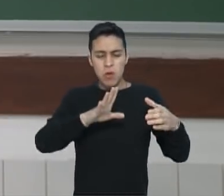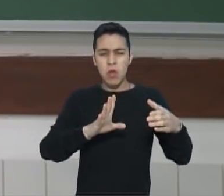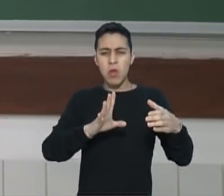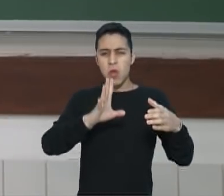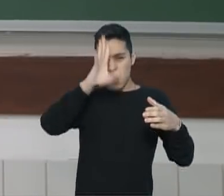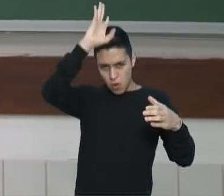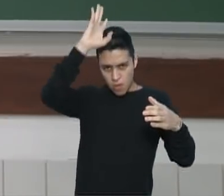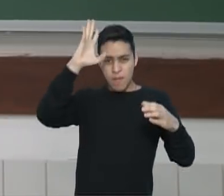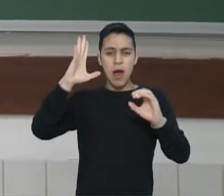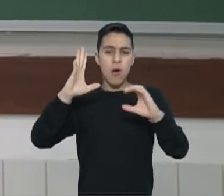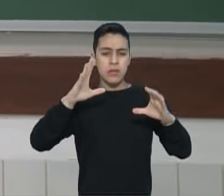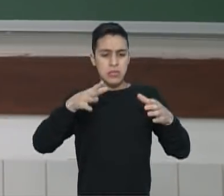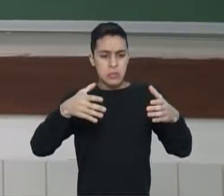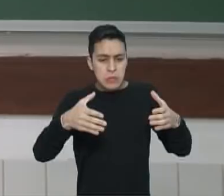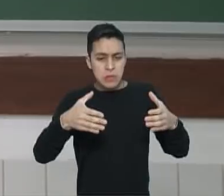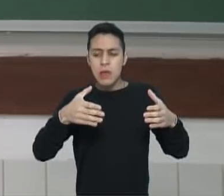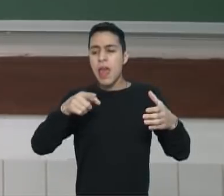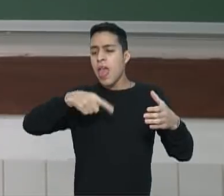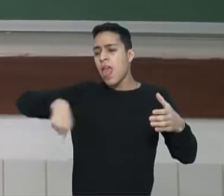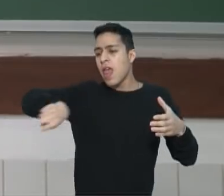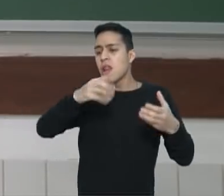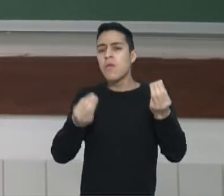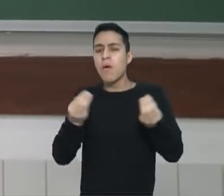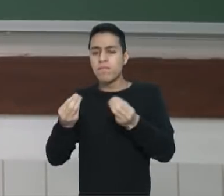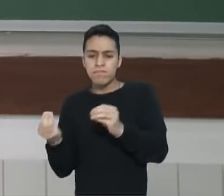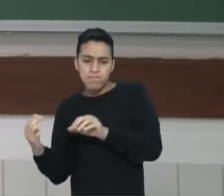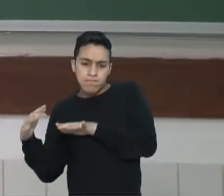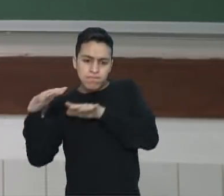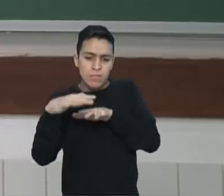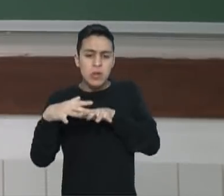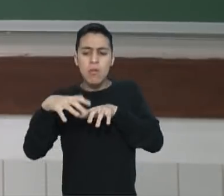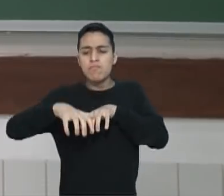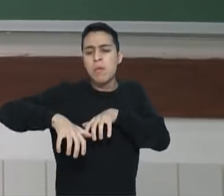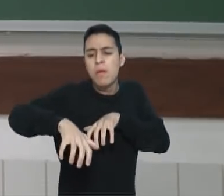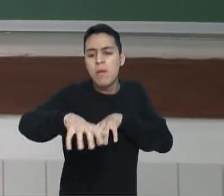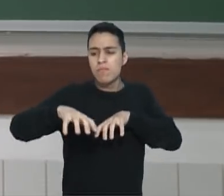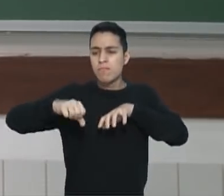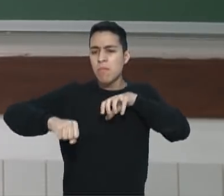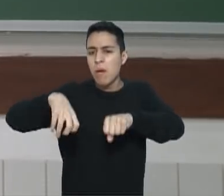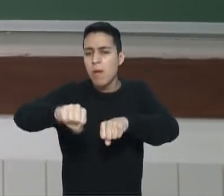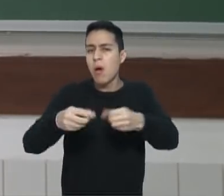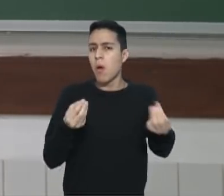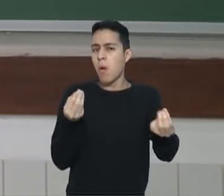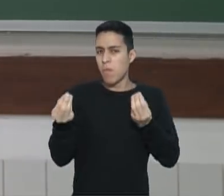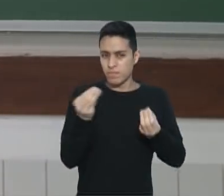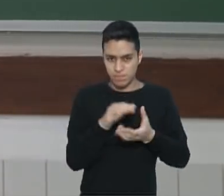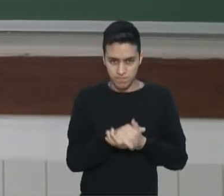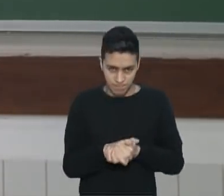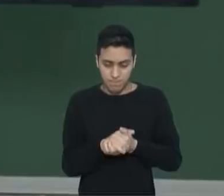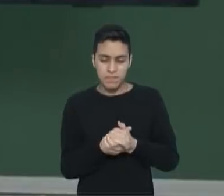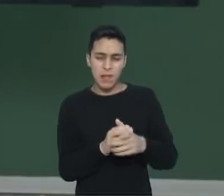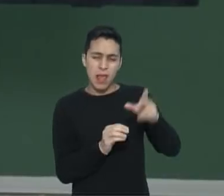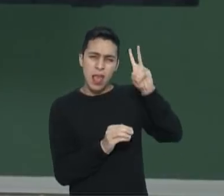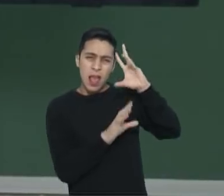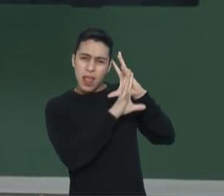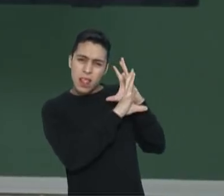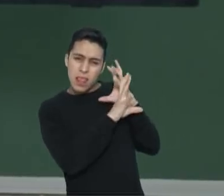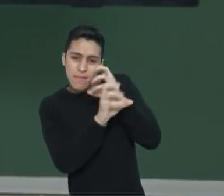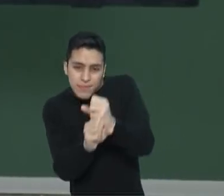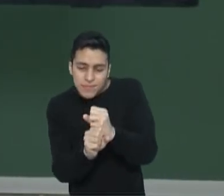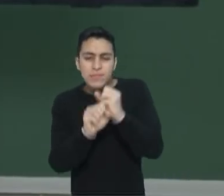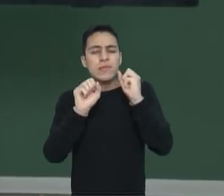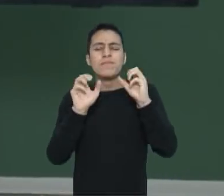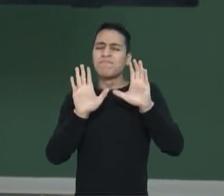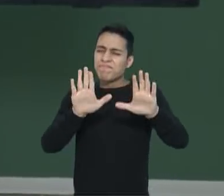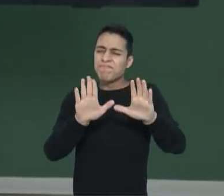Ocidente, como que eles entraram e aonde eles se fixaram dentro desse território. Relembrando, Então vamos ver um pouquinho o que